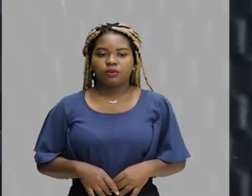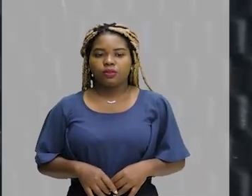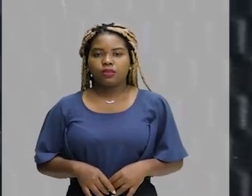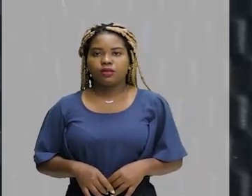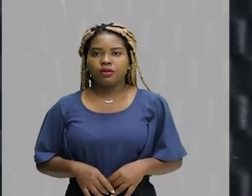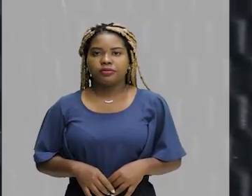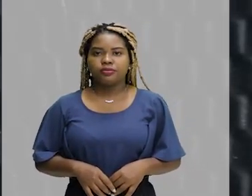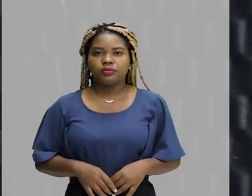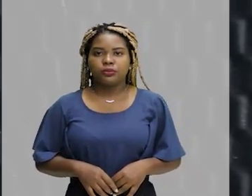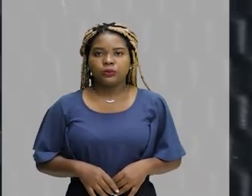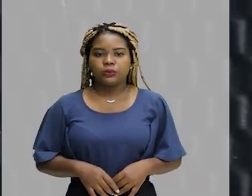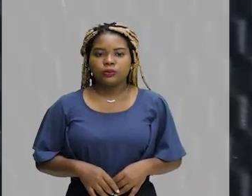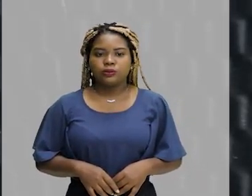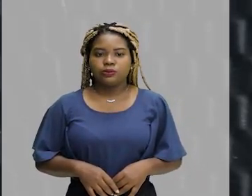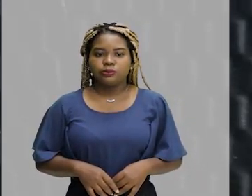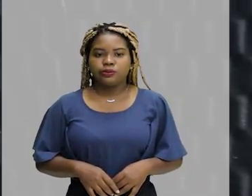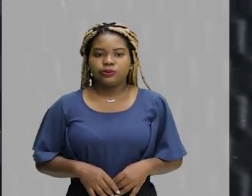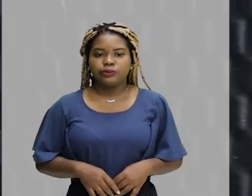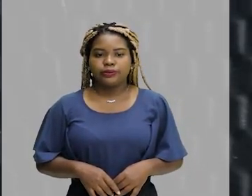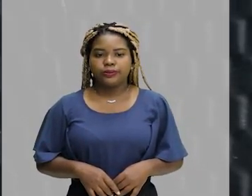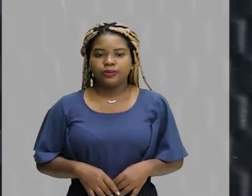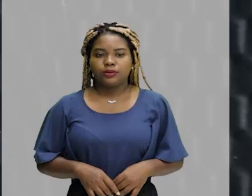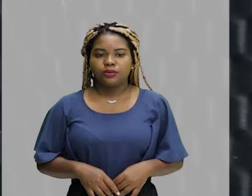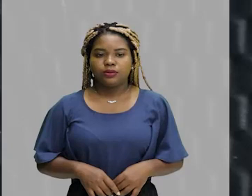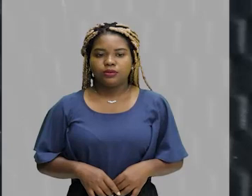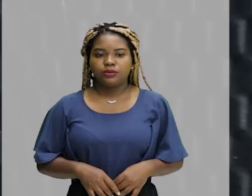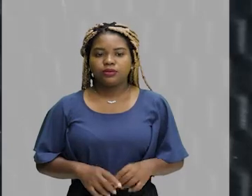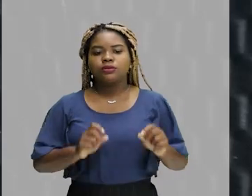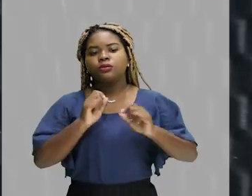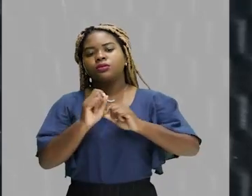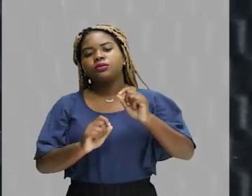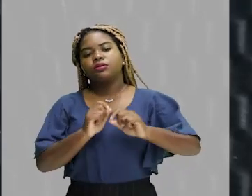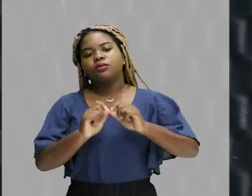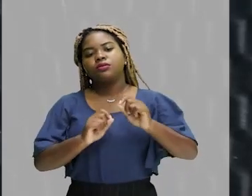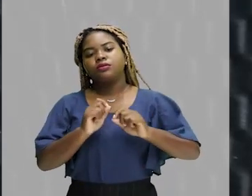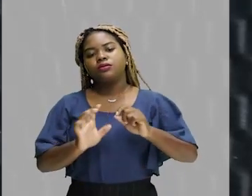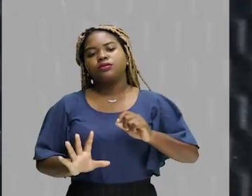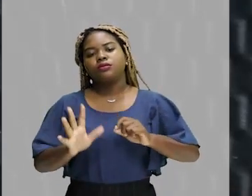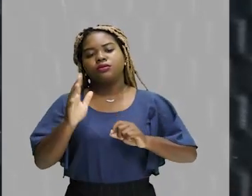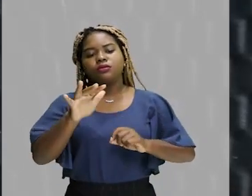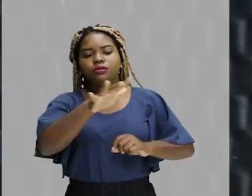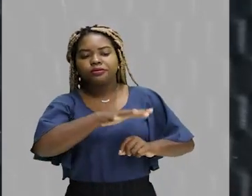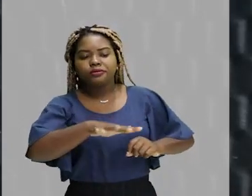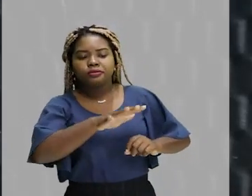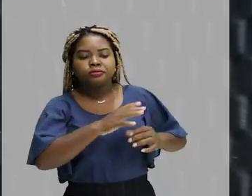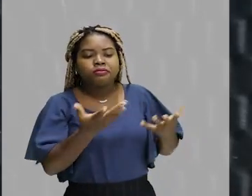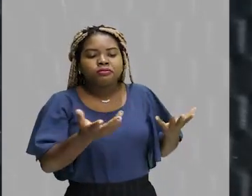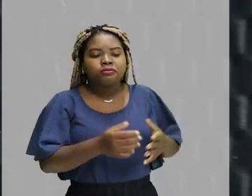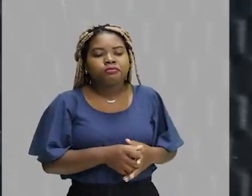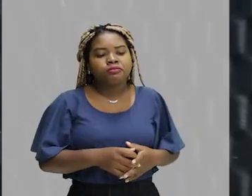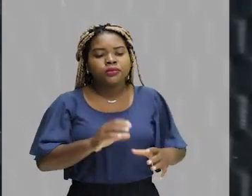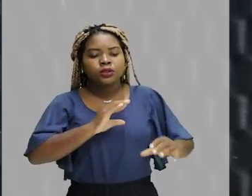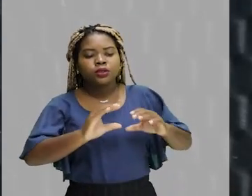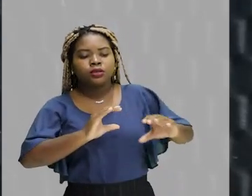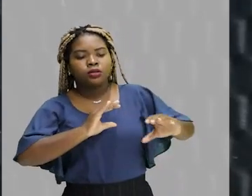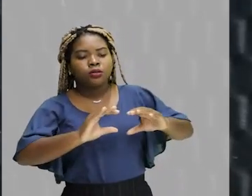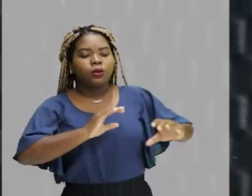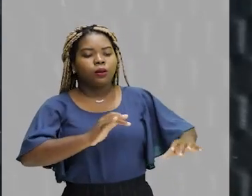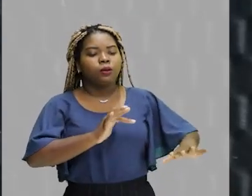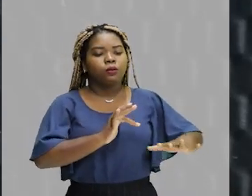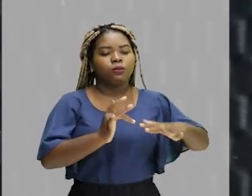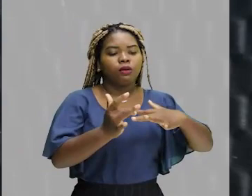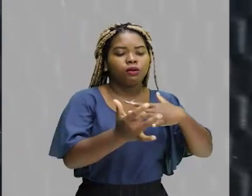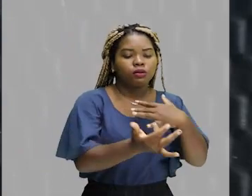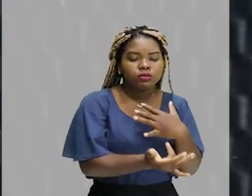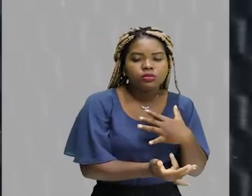aqui perceber dentro desta questão? O que é que esse espaço de comunicação, esses novos espaços de comunicação,